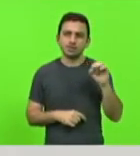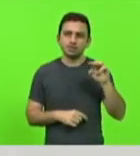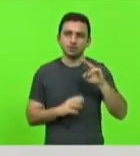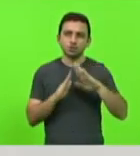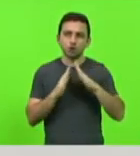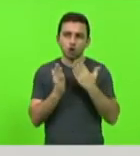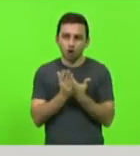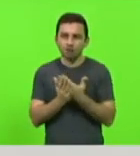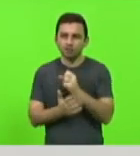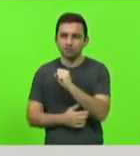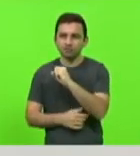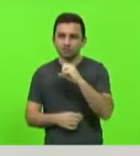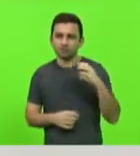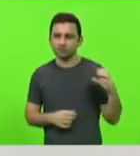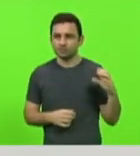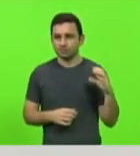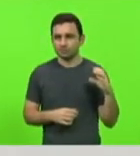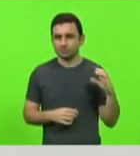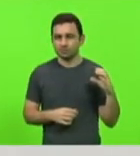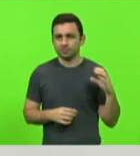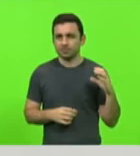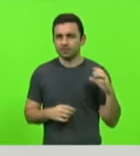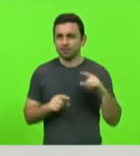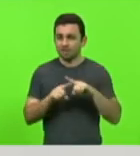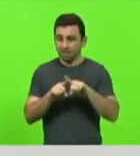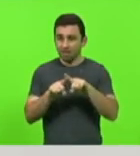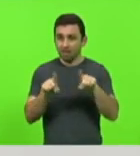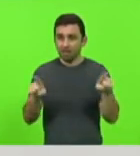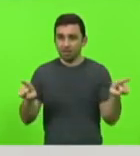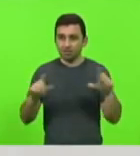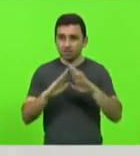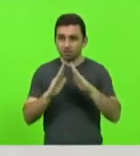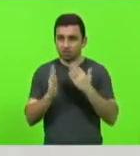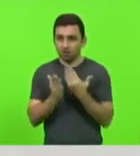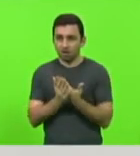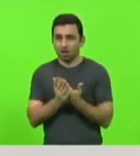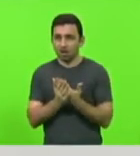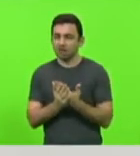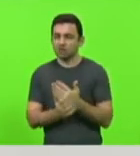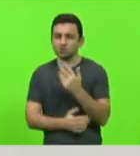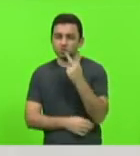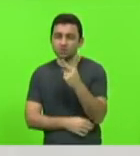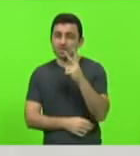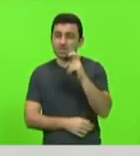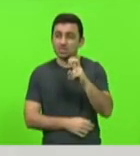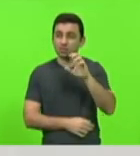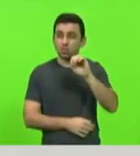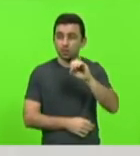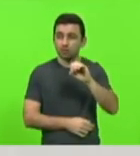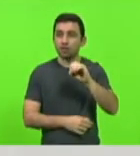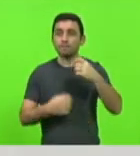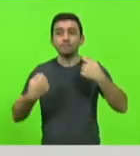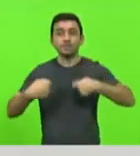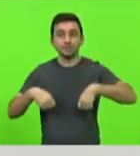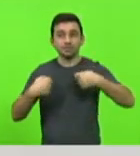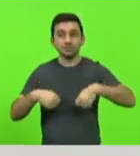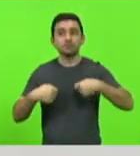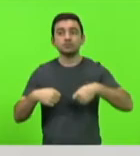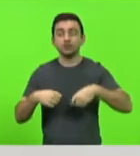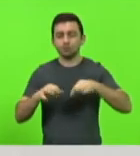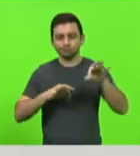Catarina, e dessas, cerca de 250 necessitam de